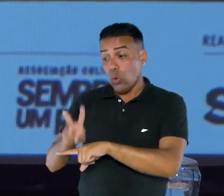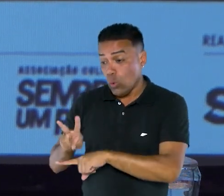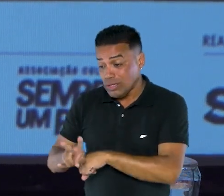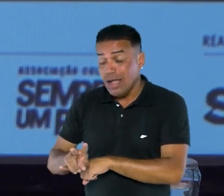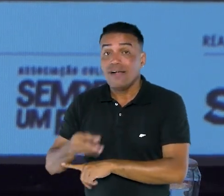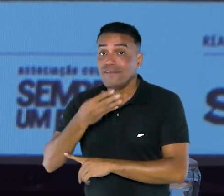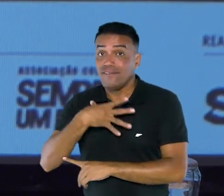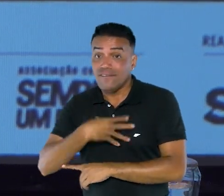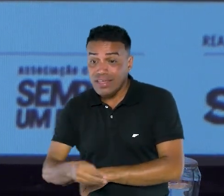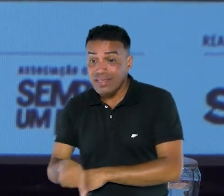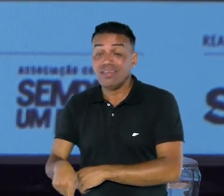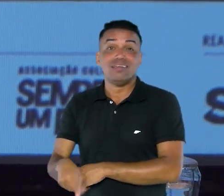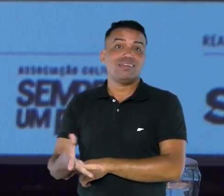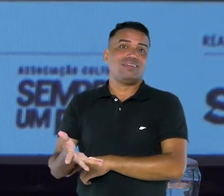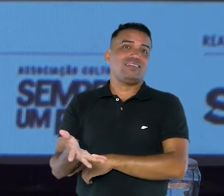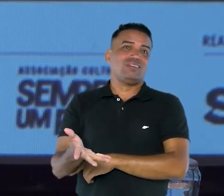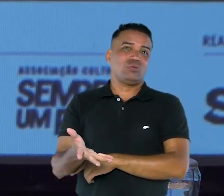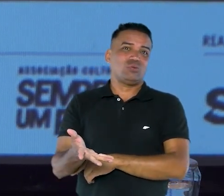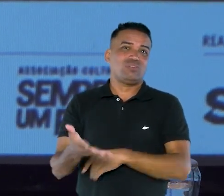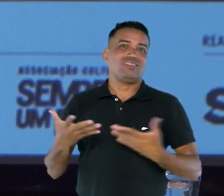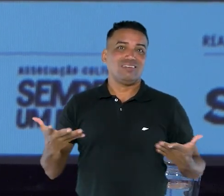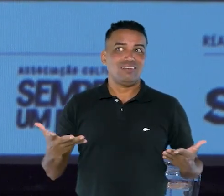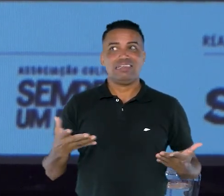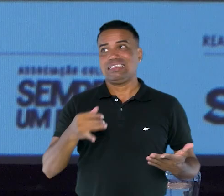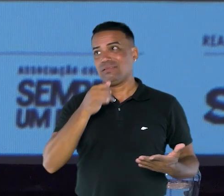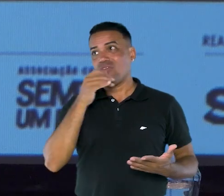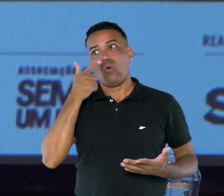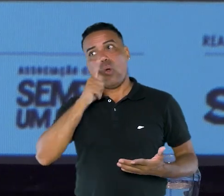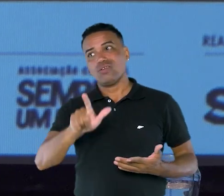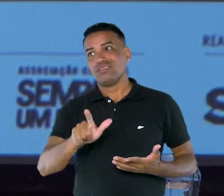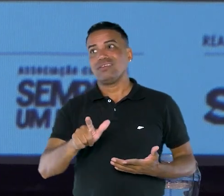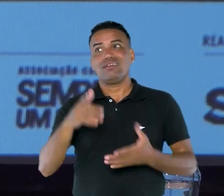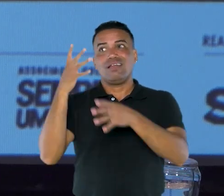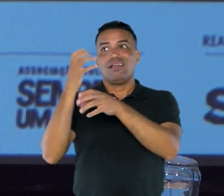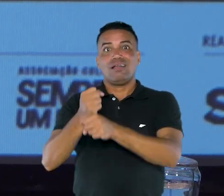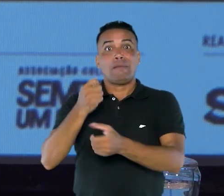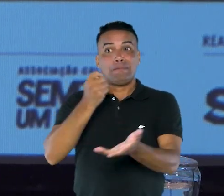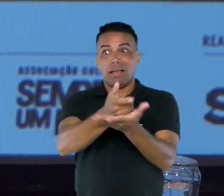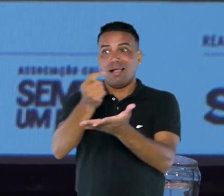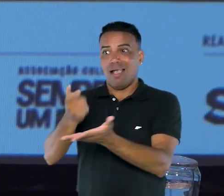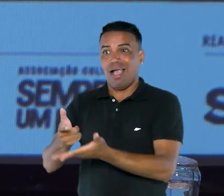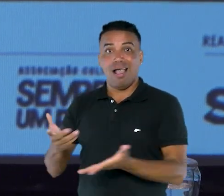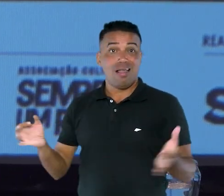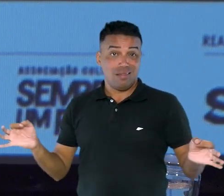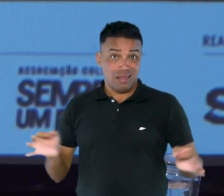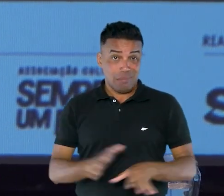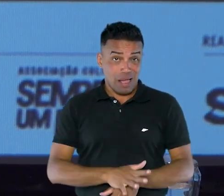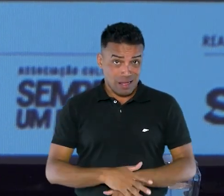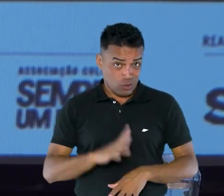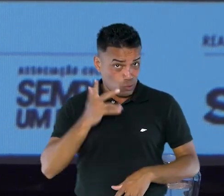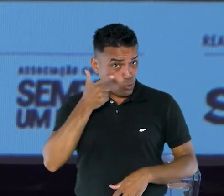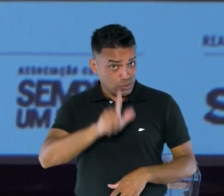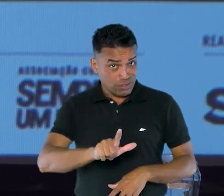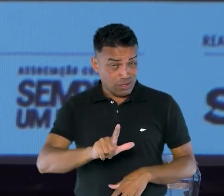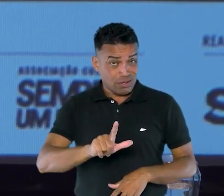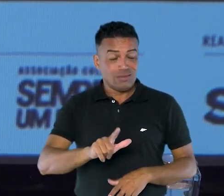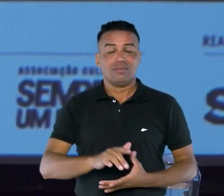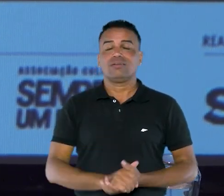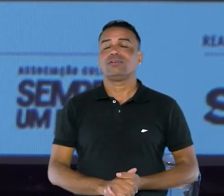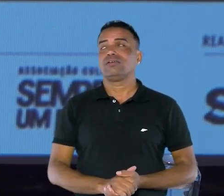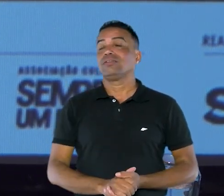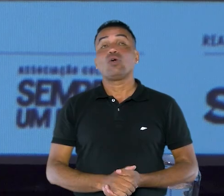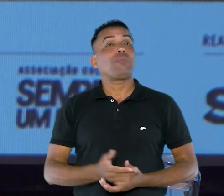do meu filho, aí eu tenho que voltar, ele vai para a creche ou não vai, e será que eu vou conseguir fechar um mês? Como é que a gente consegue, de